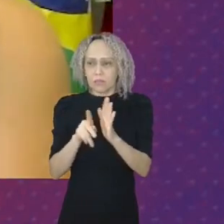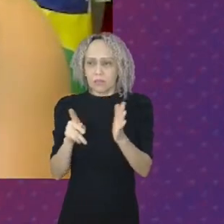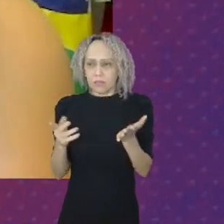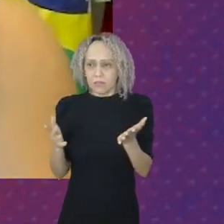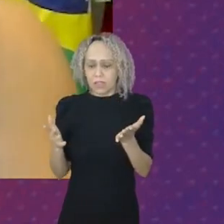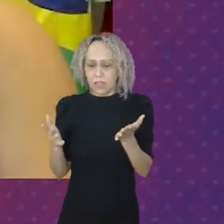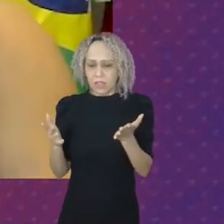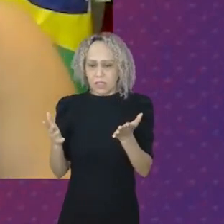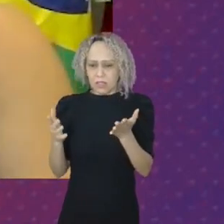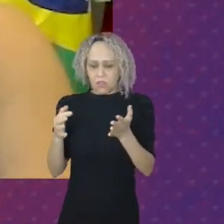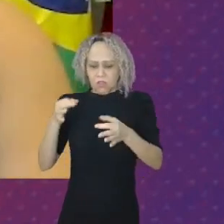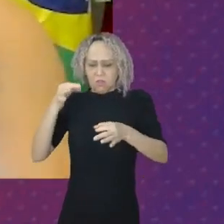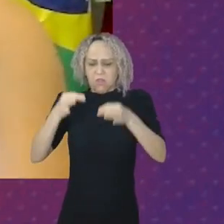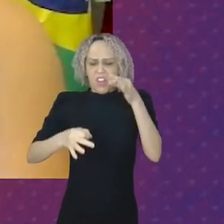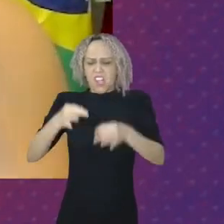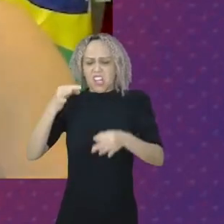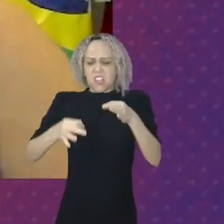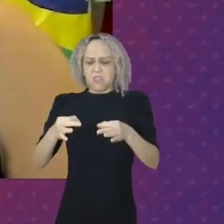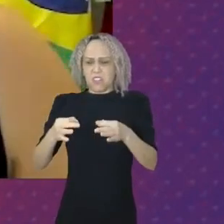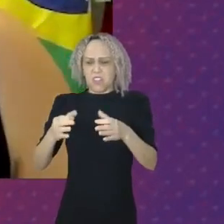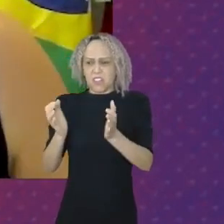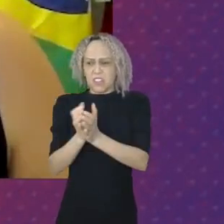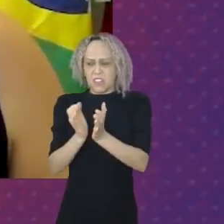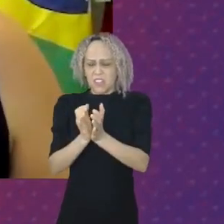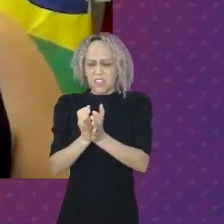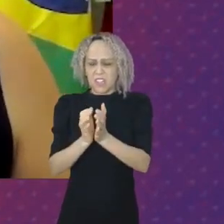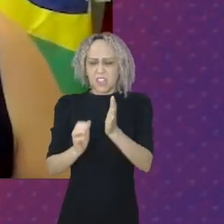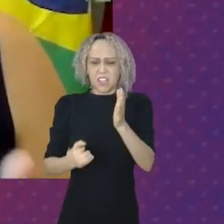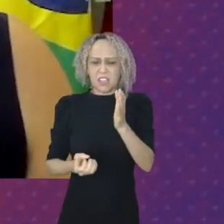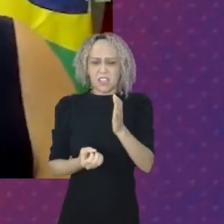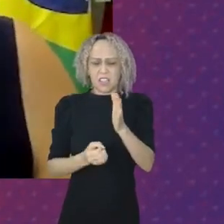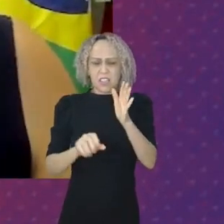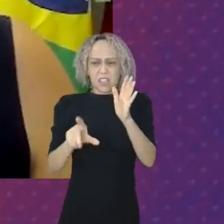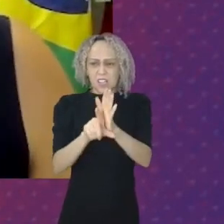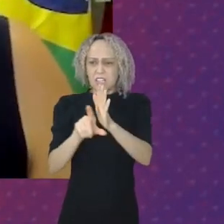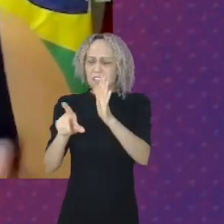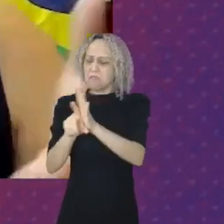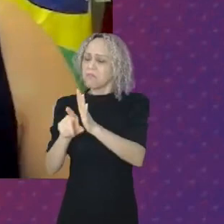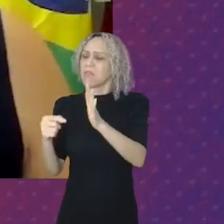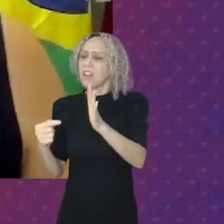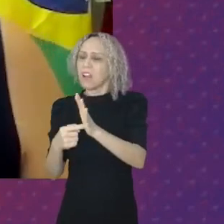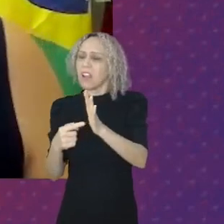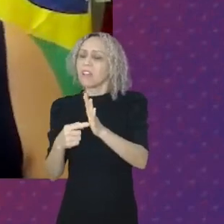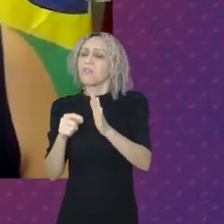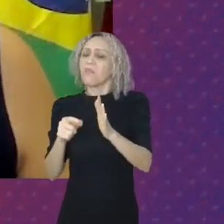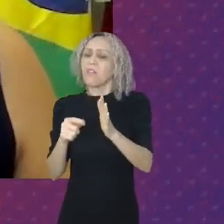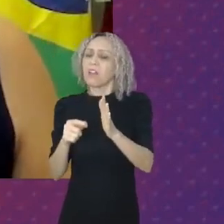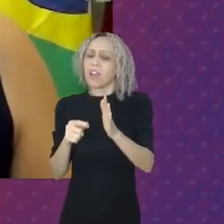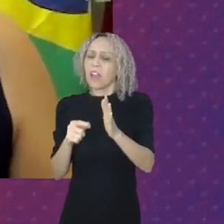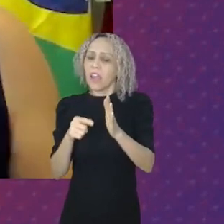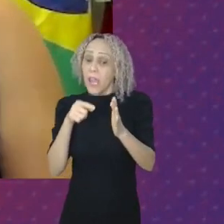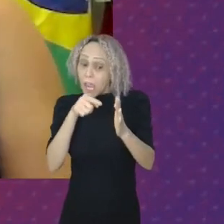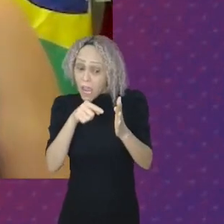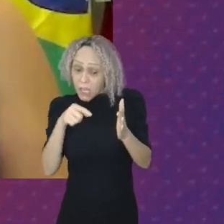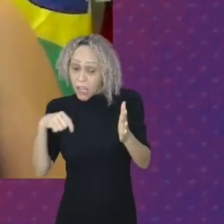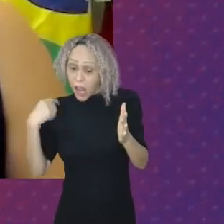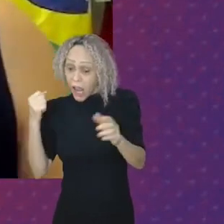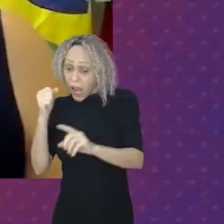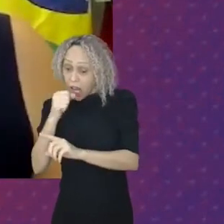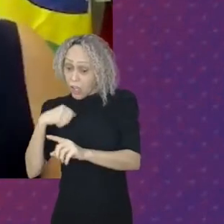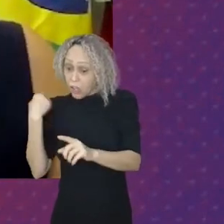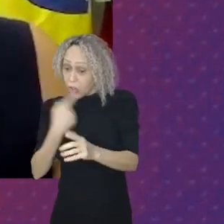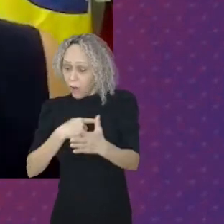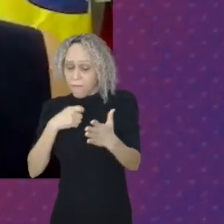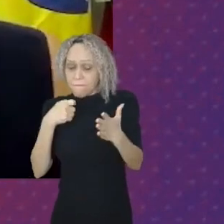corpo judiciário do Brasil, de constituição de leis, foi provocado a legislar sobre isso, é uma